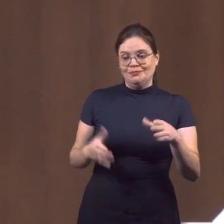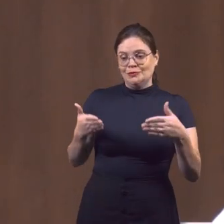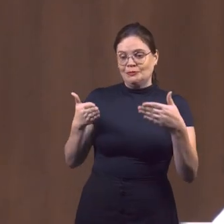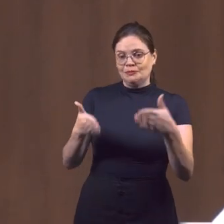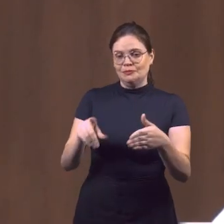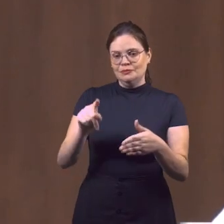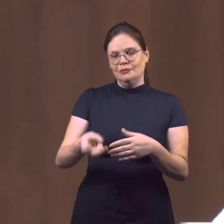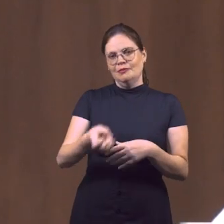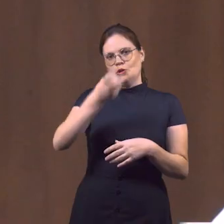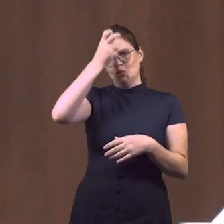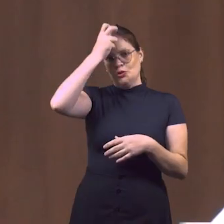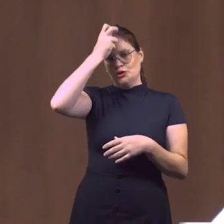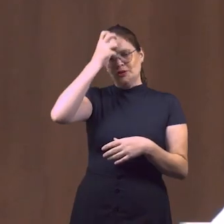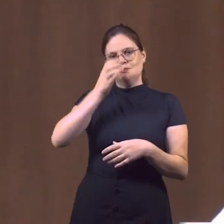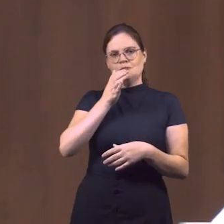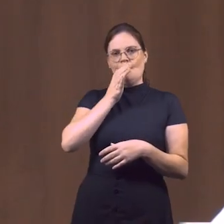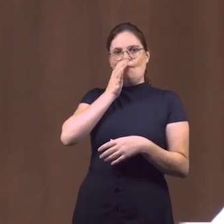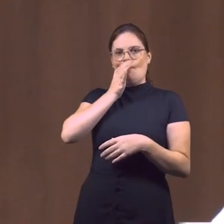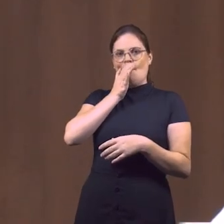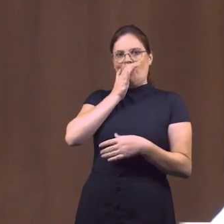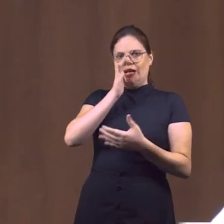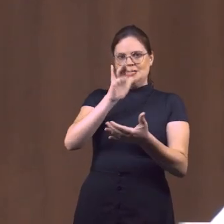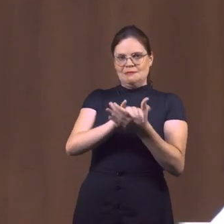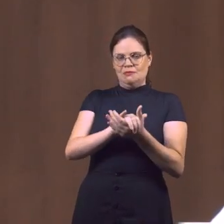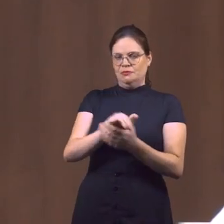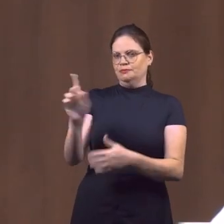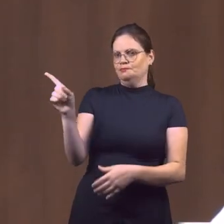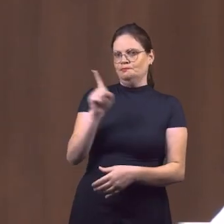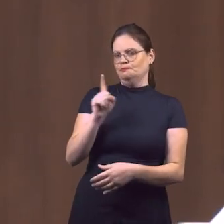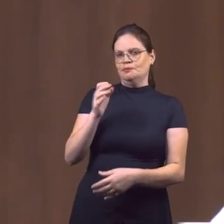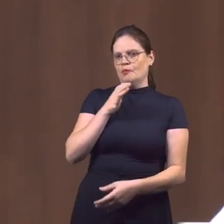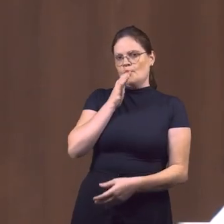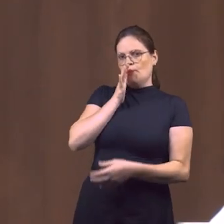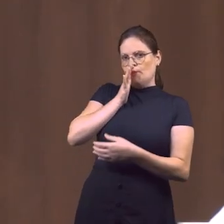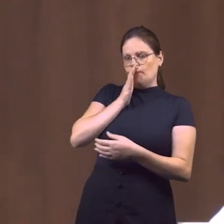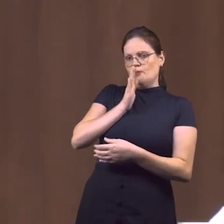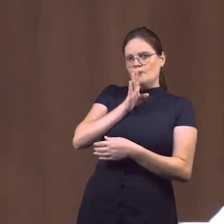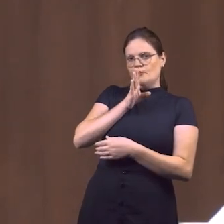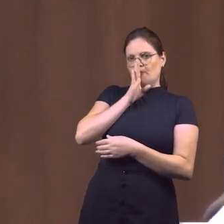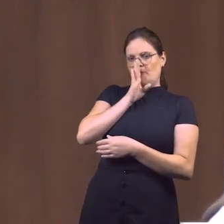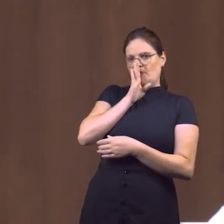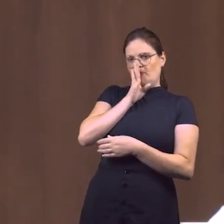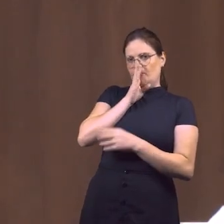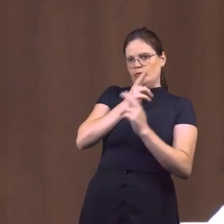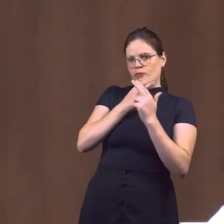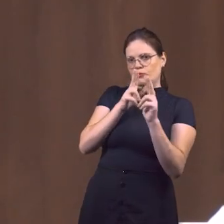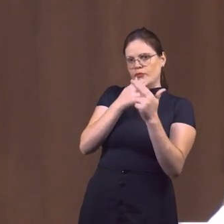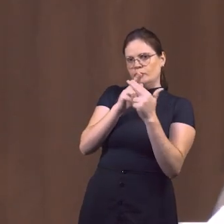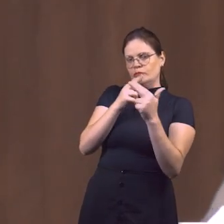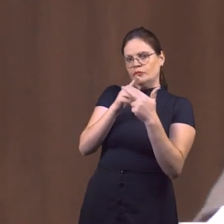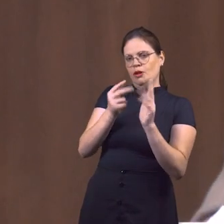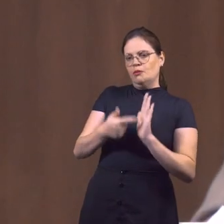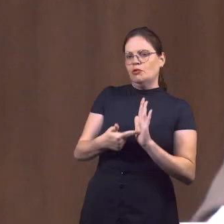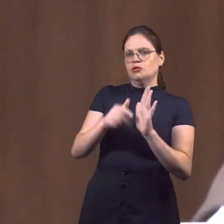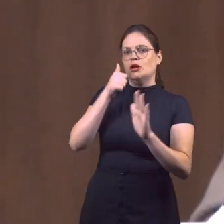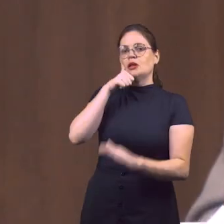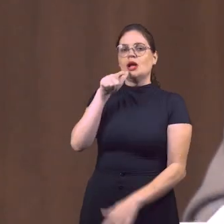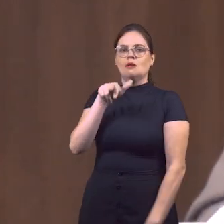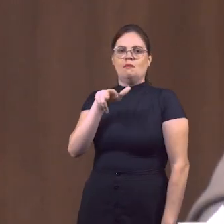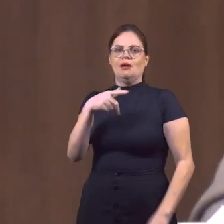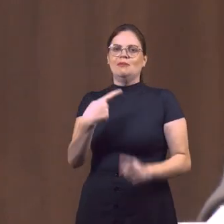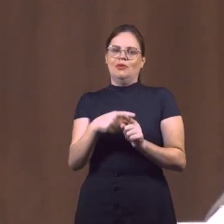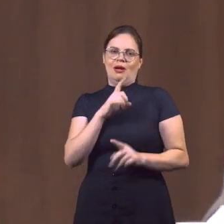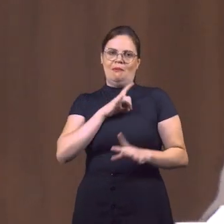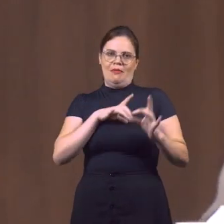de Faraó que Sara era sua esposa justamente por esse medo. Interessante que nesse momento, quando eles